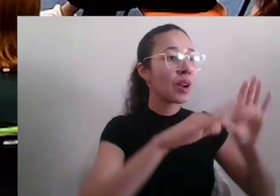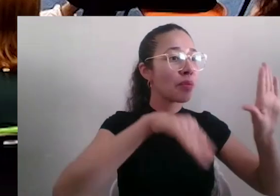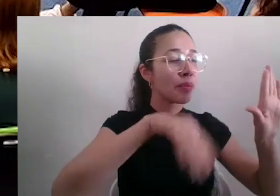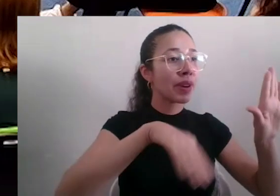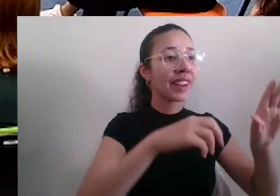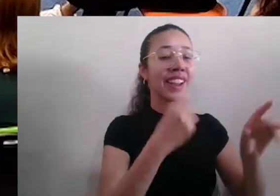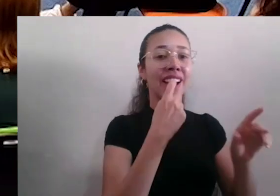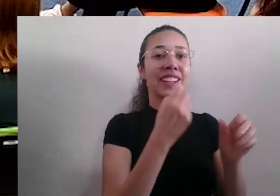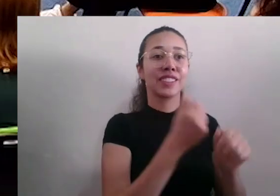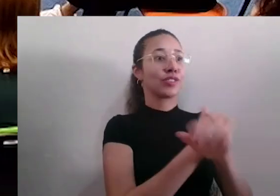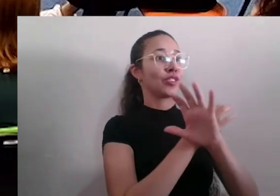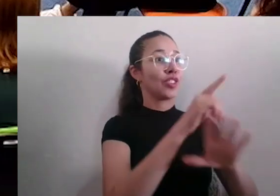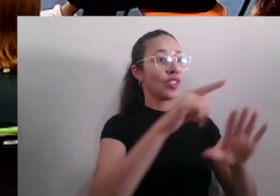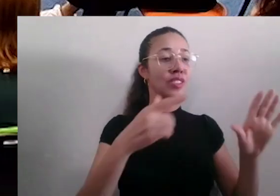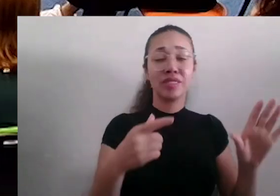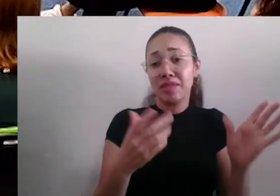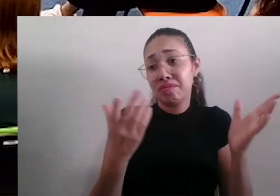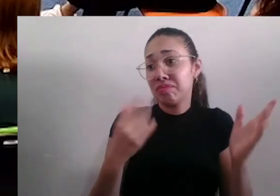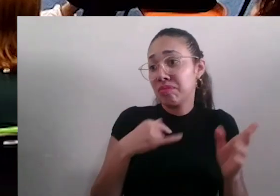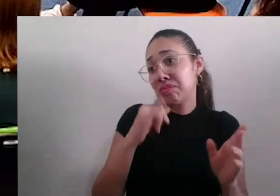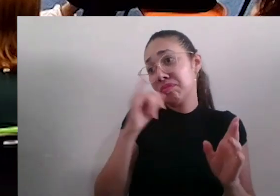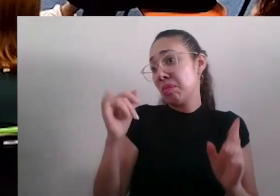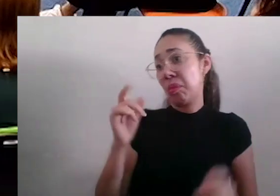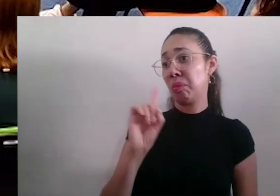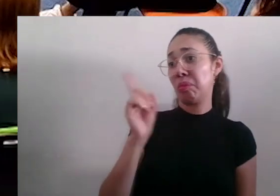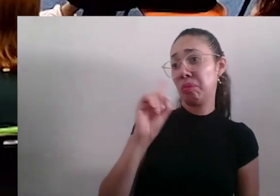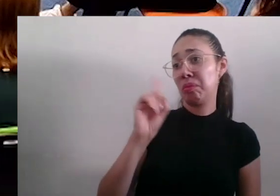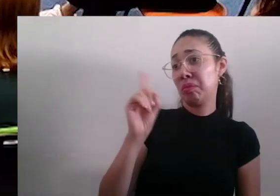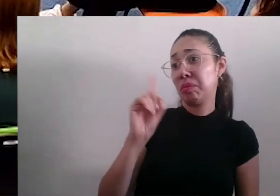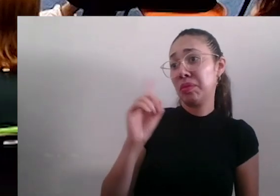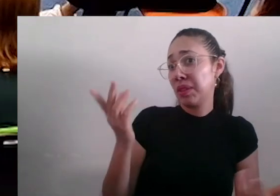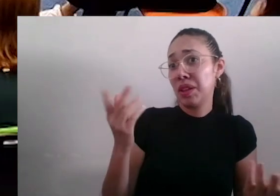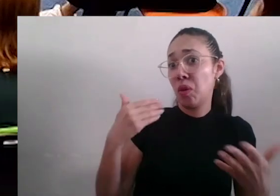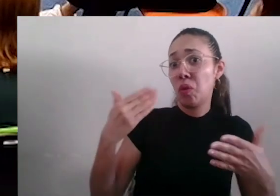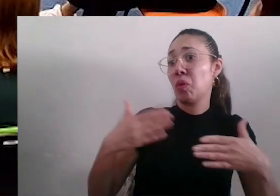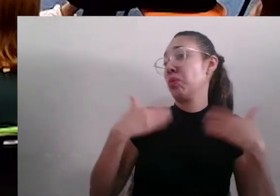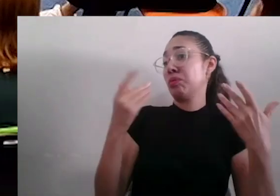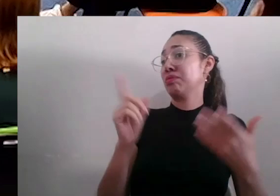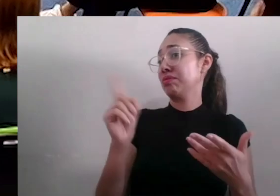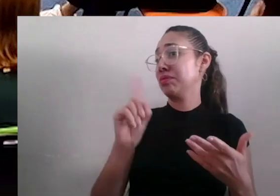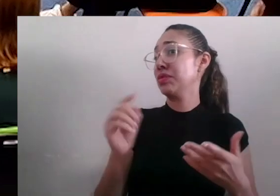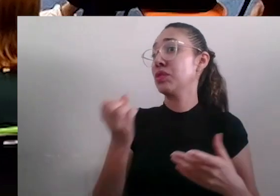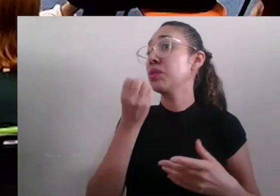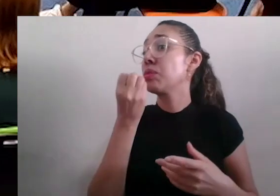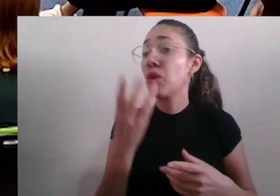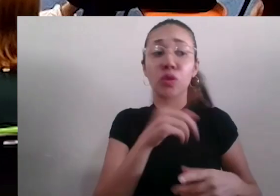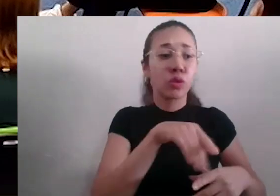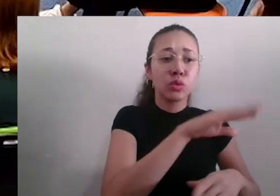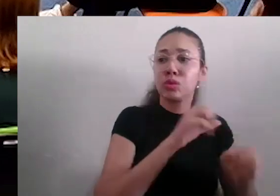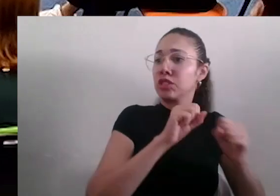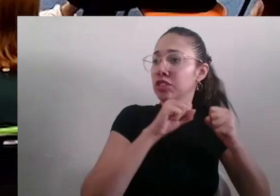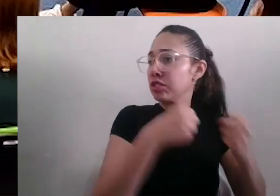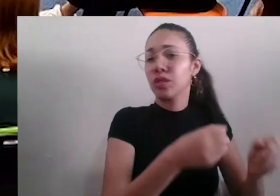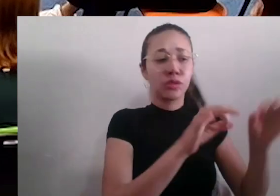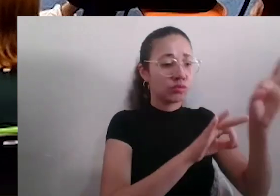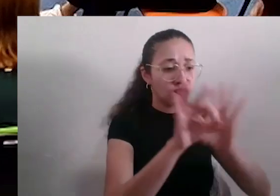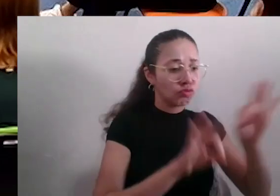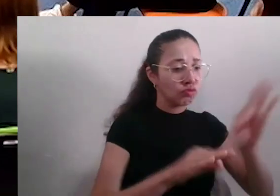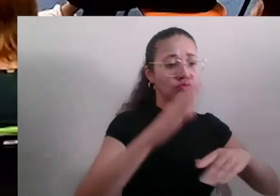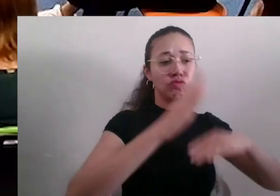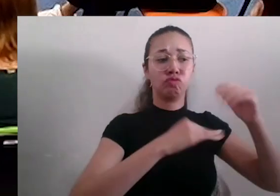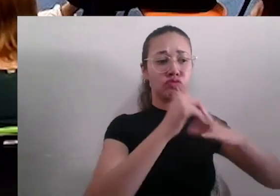não não não me surpreendi porque é muito bom é muito bom foi muito bem feito foi muito pesquisado é uma equipe